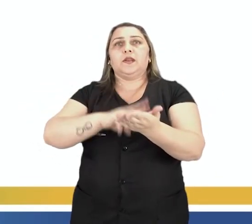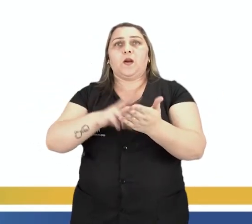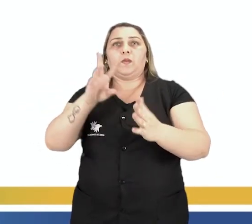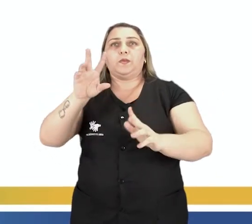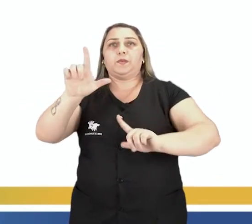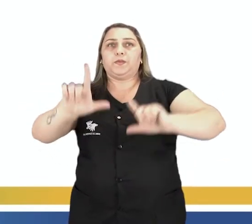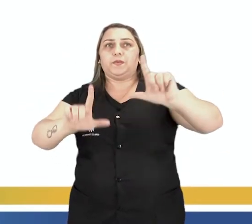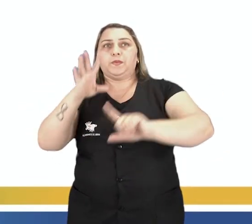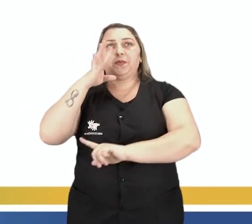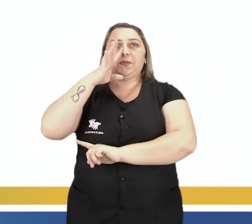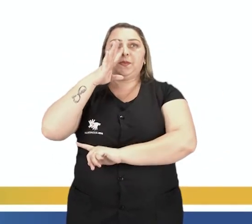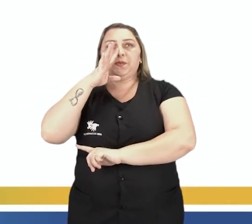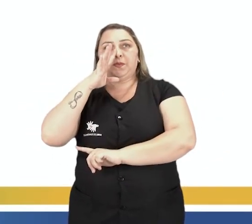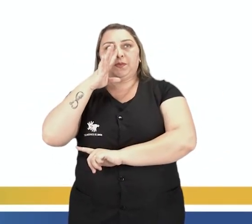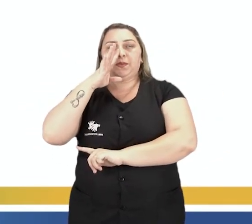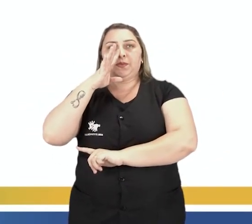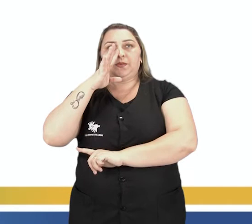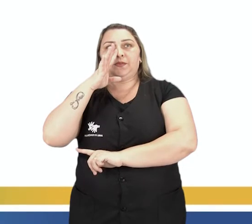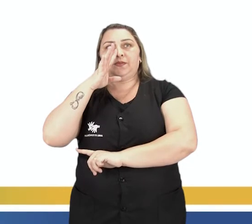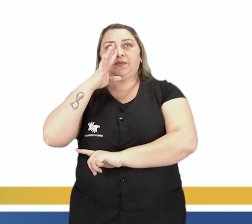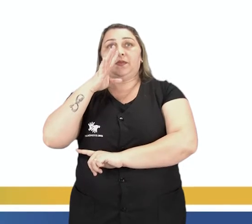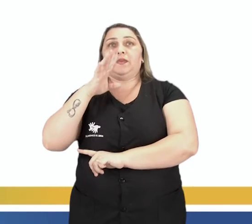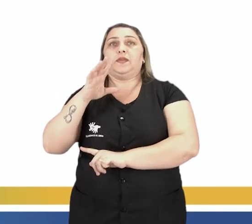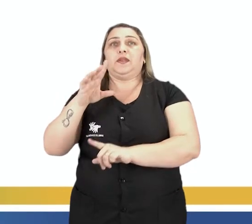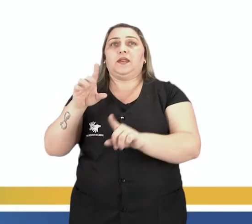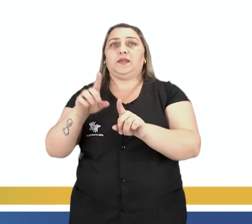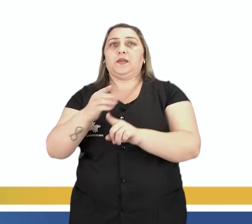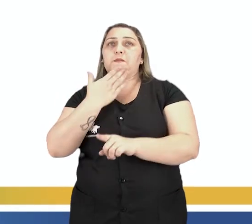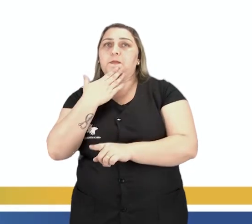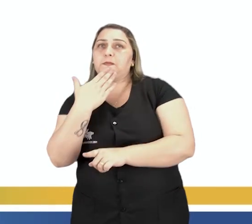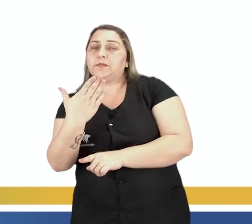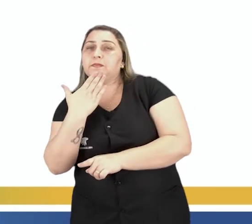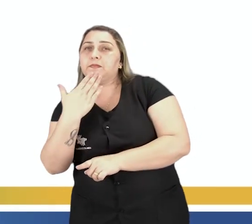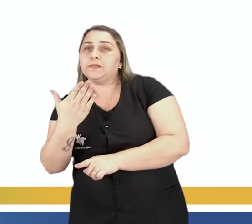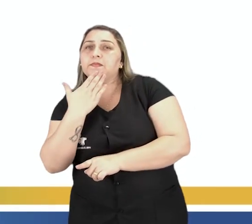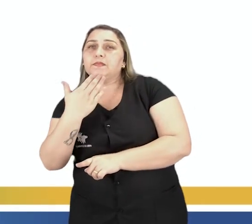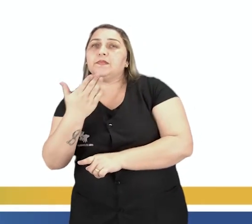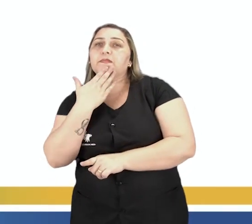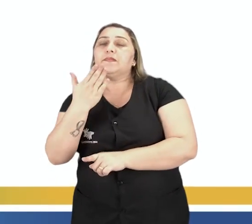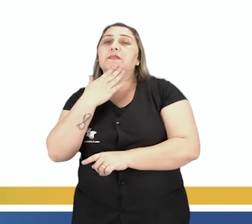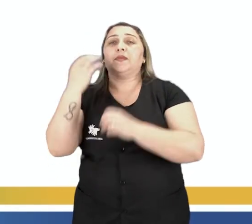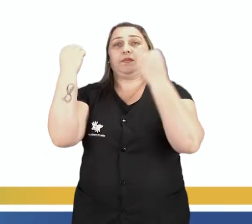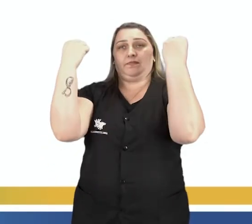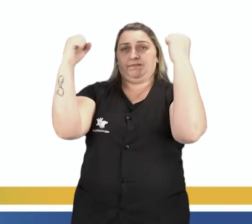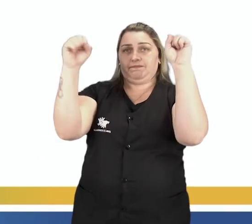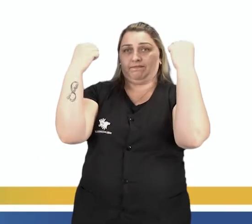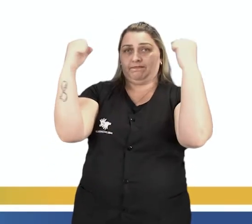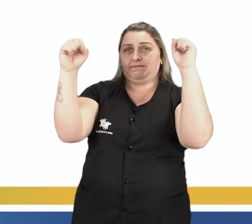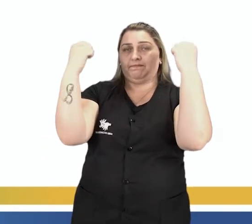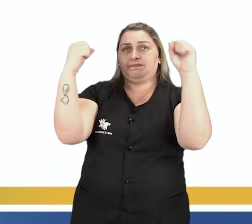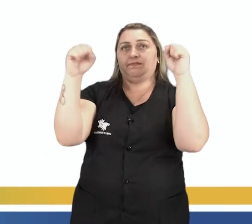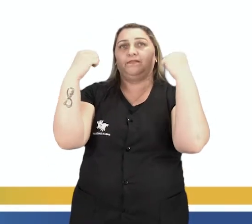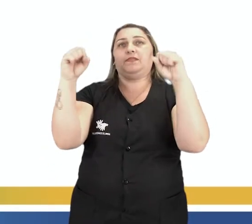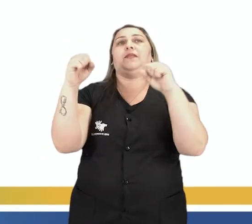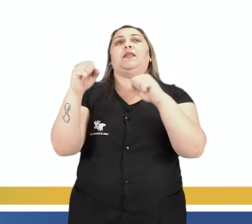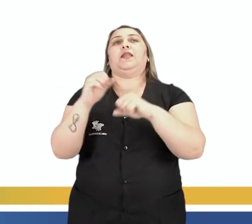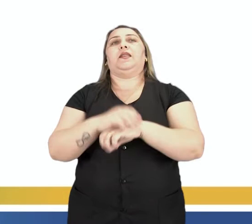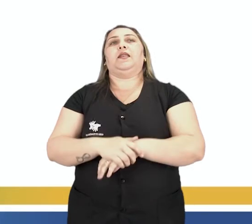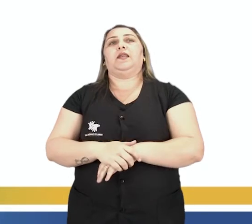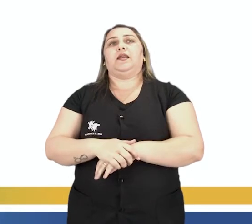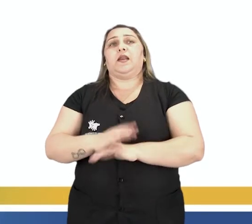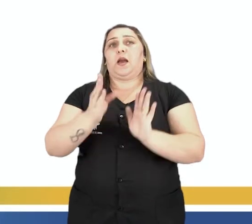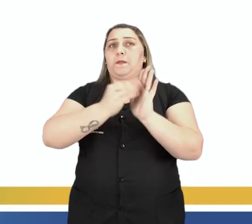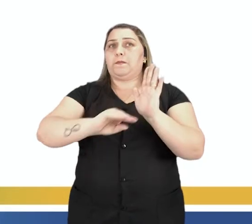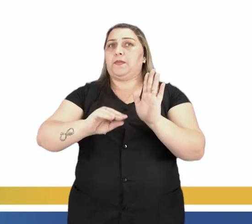ou assistindo à TV, insistentes são os apelos feitos em prol da atividade física. A mídia não